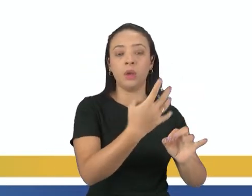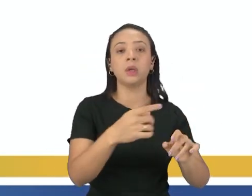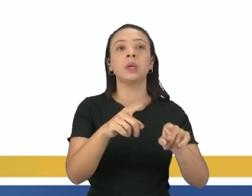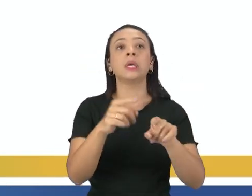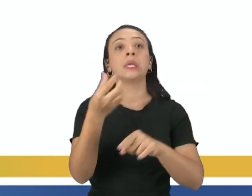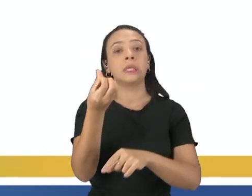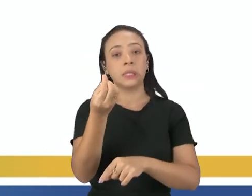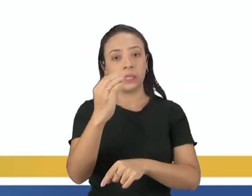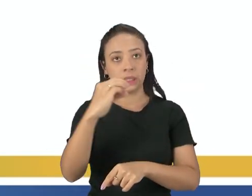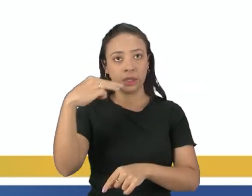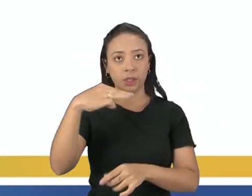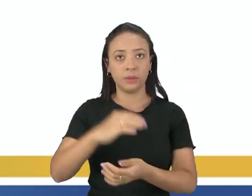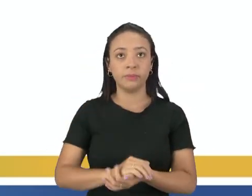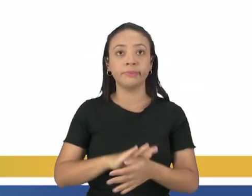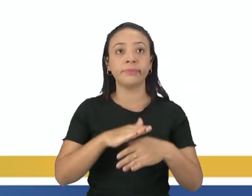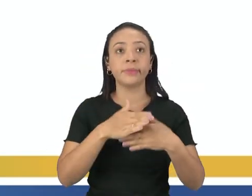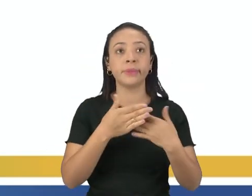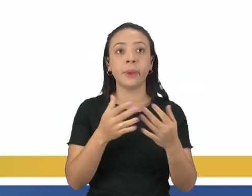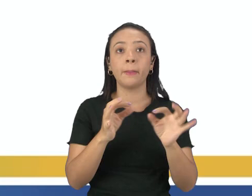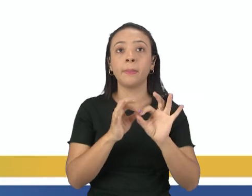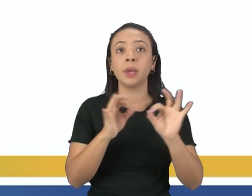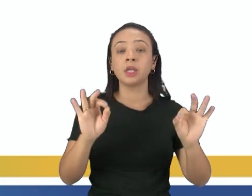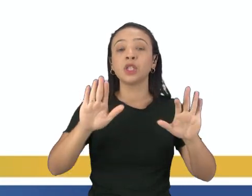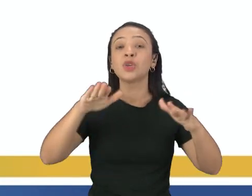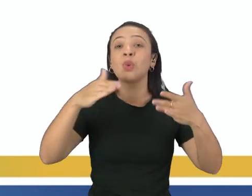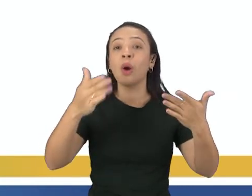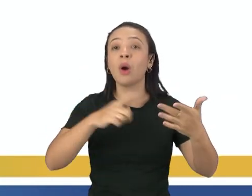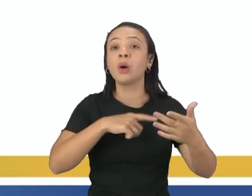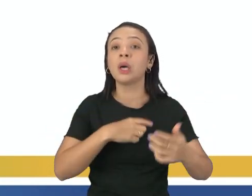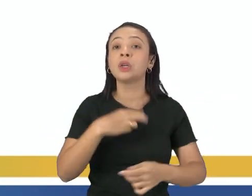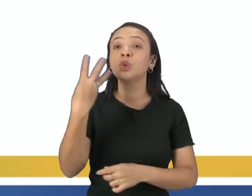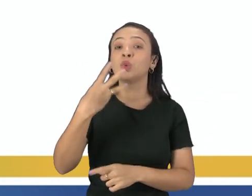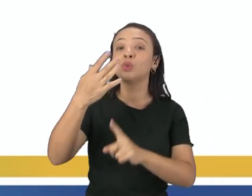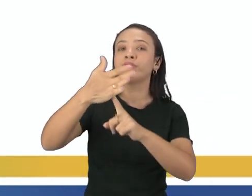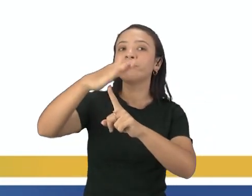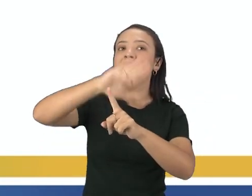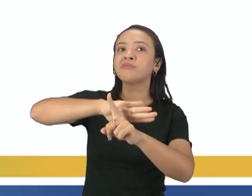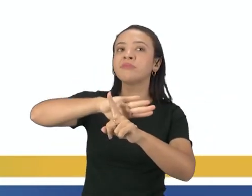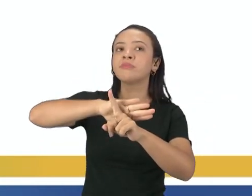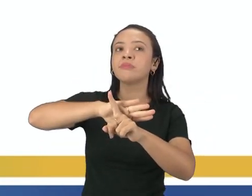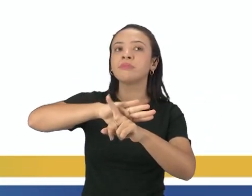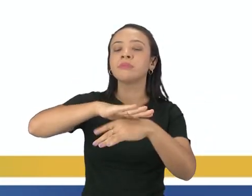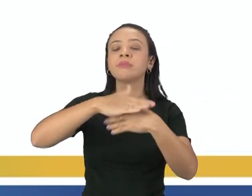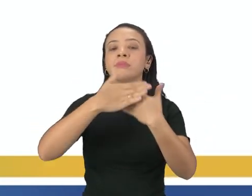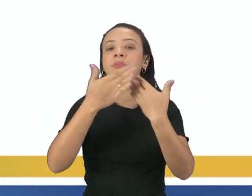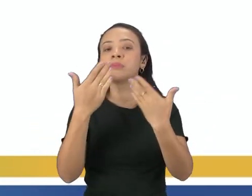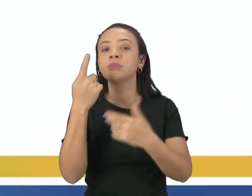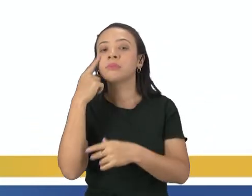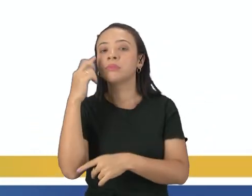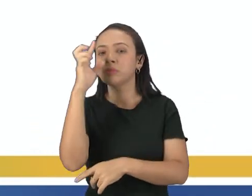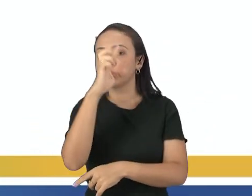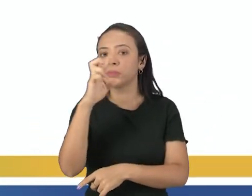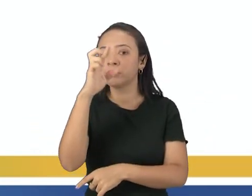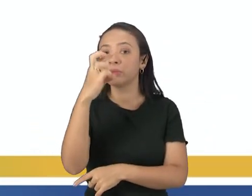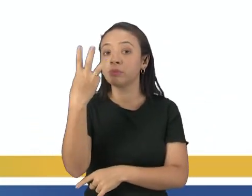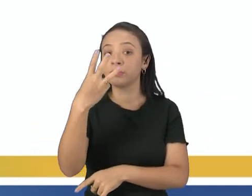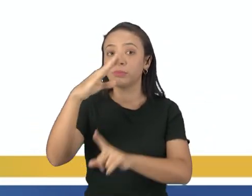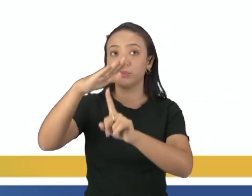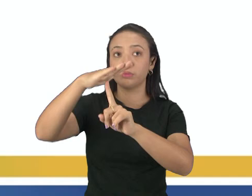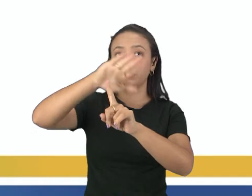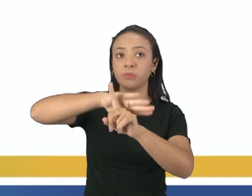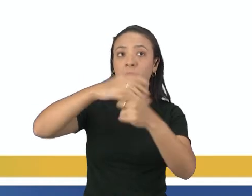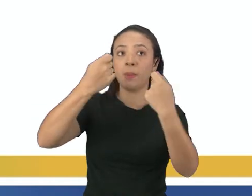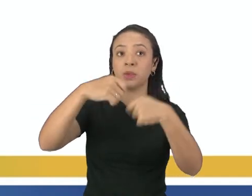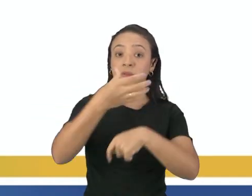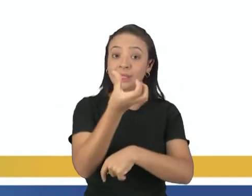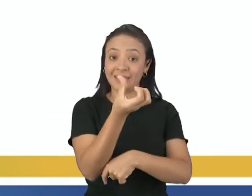6 centímetros. Que medidas pode ter o terceiro lado? Então, observe que o terceiro lado ele